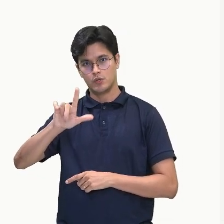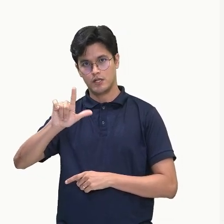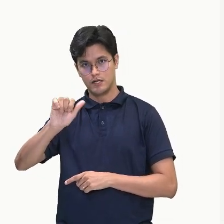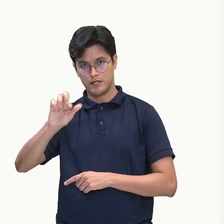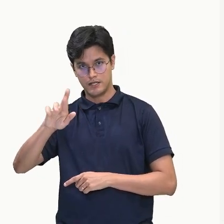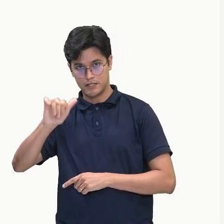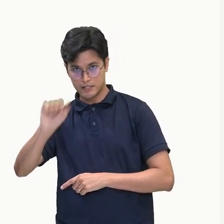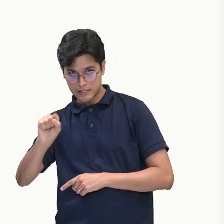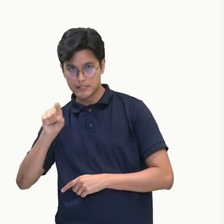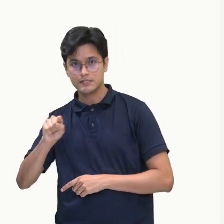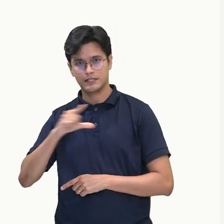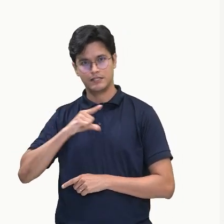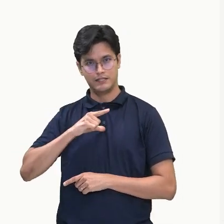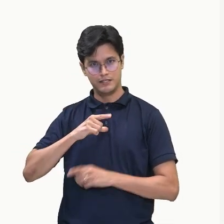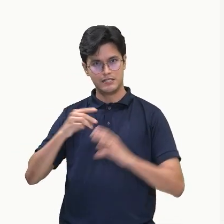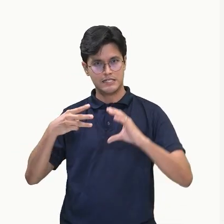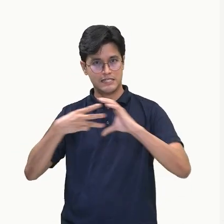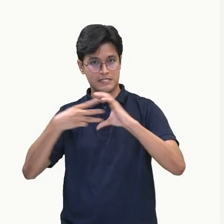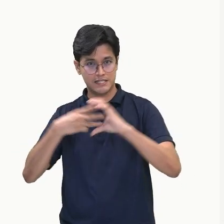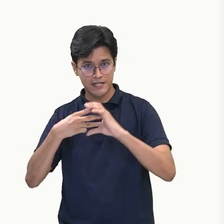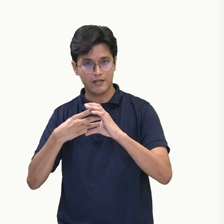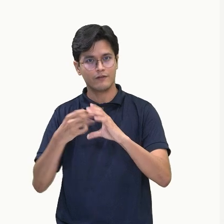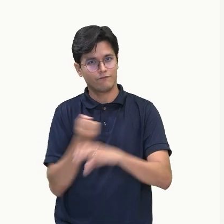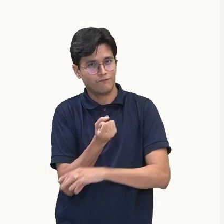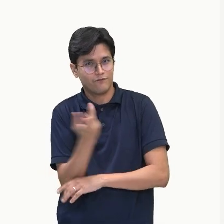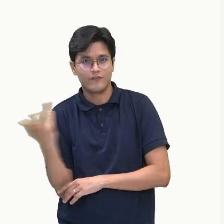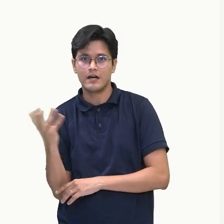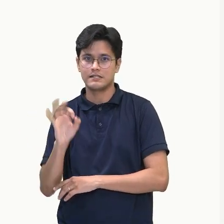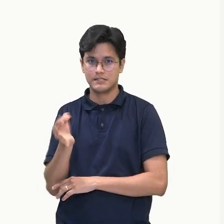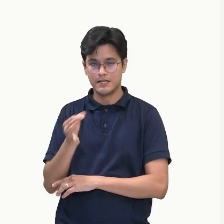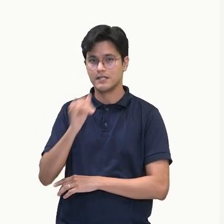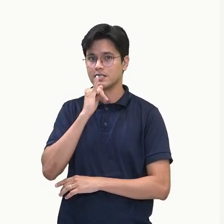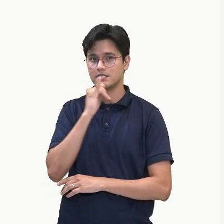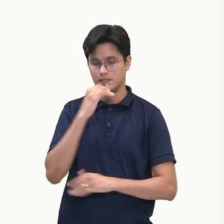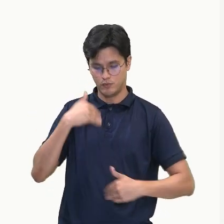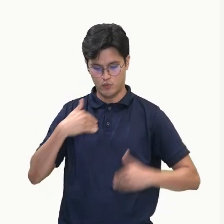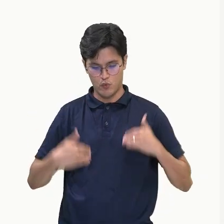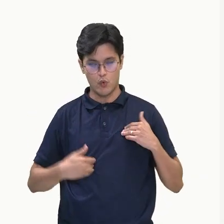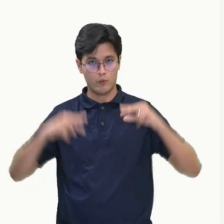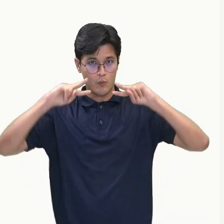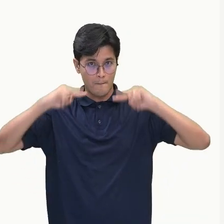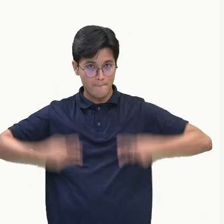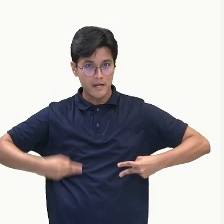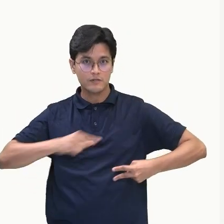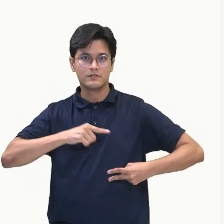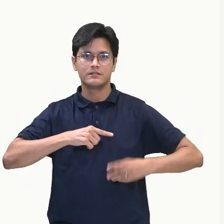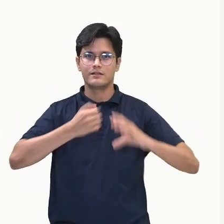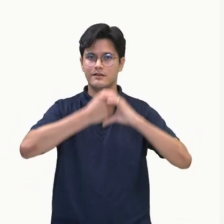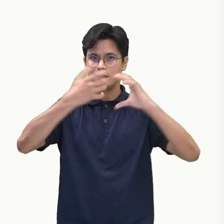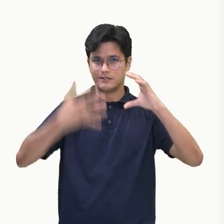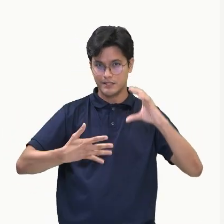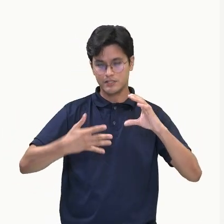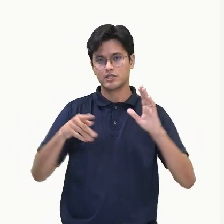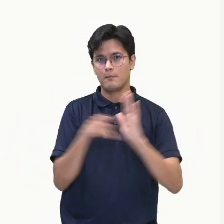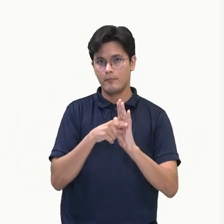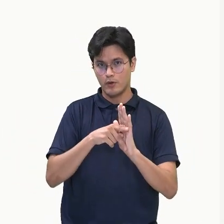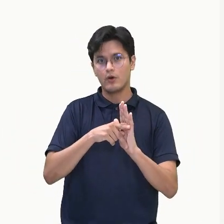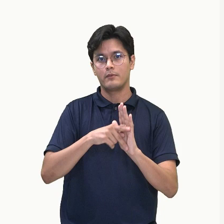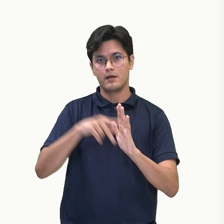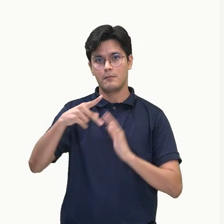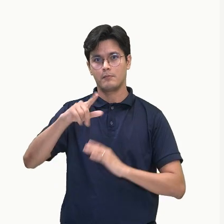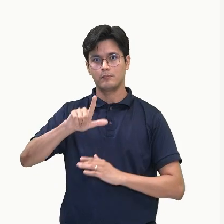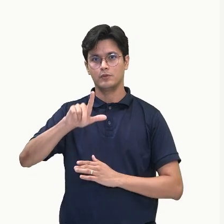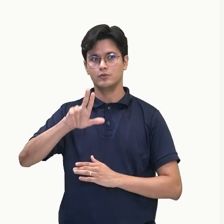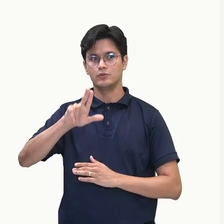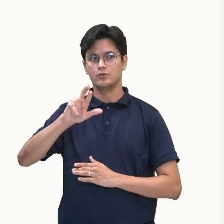nosso corpo, o corpo humano, ele é classificado nessa característica aí de seres multicelulares ou